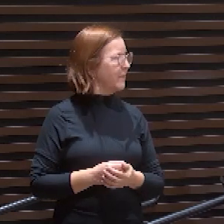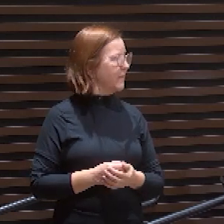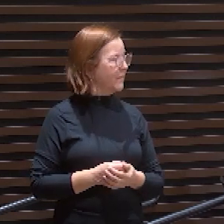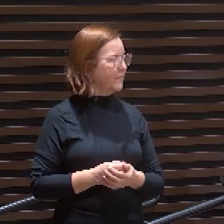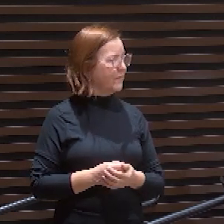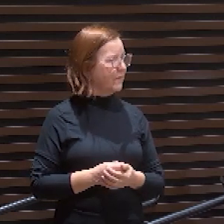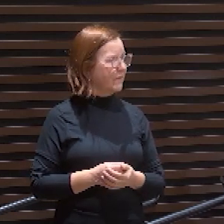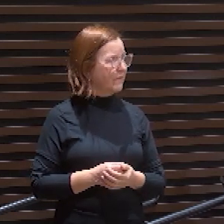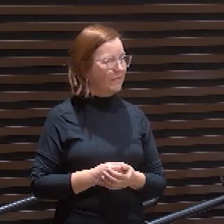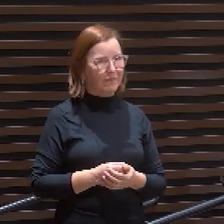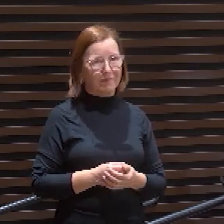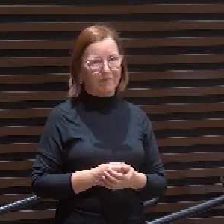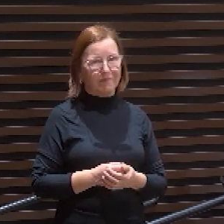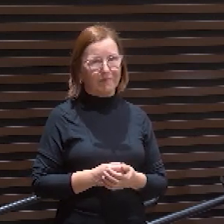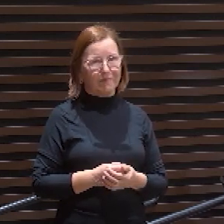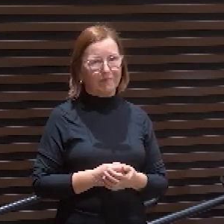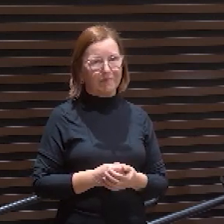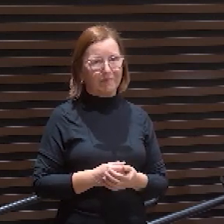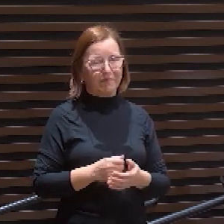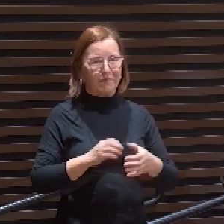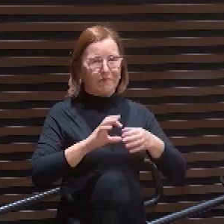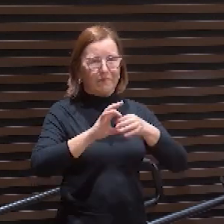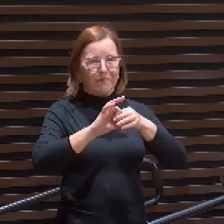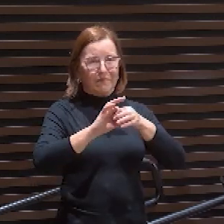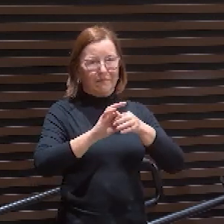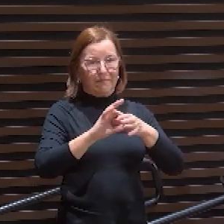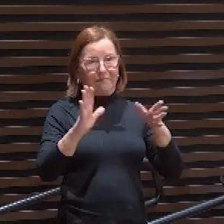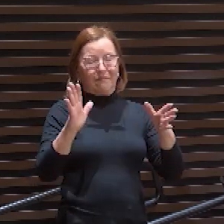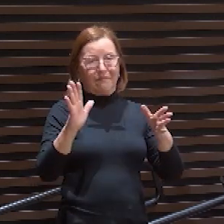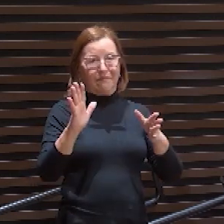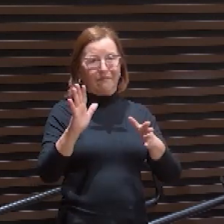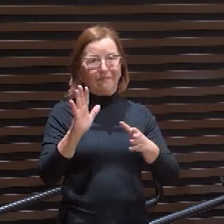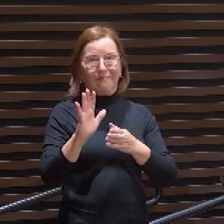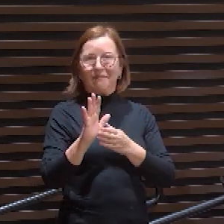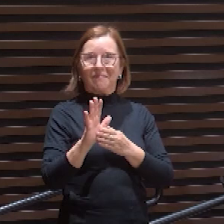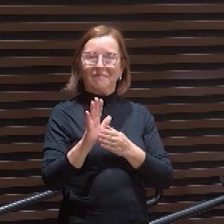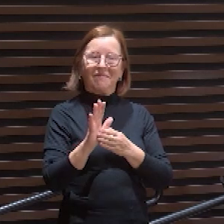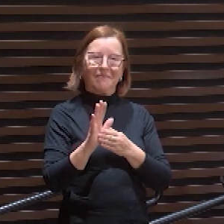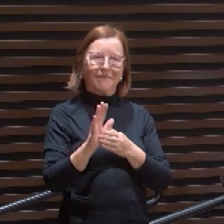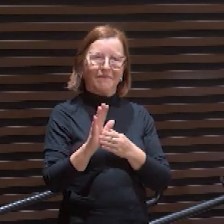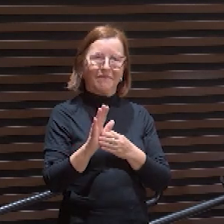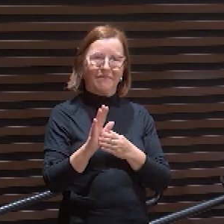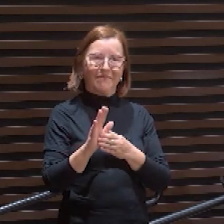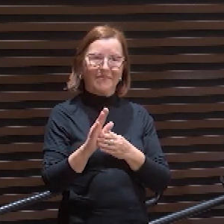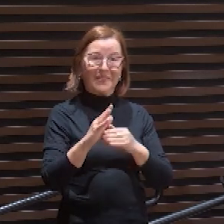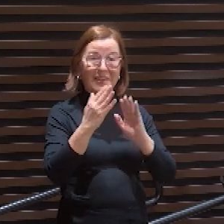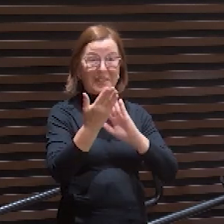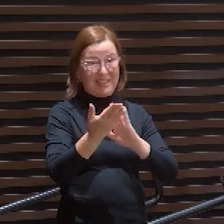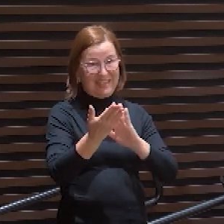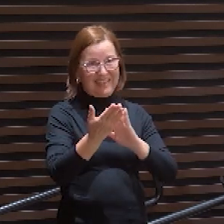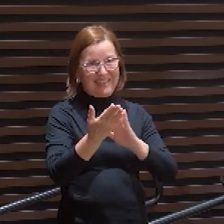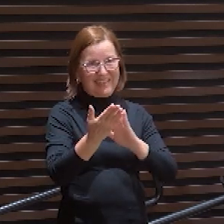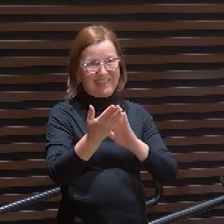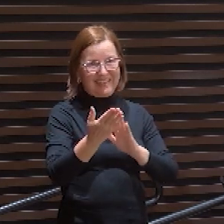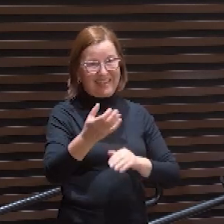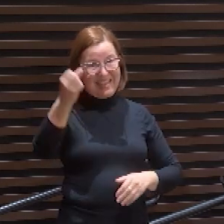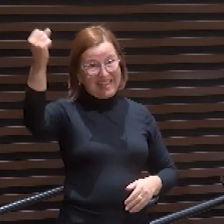É abrir mão, soltar a mão diante do que a graça fez na vida